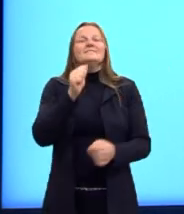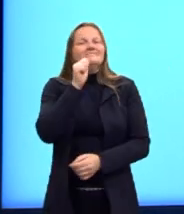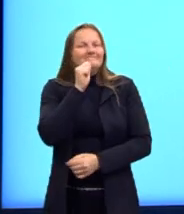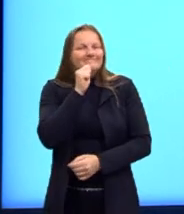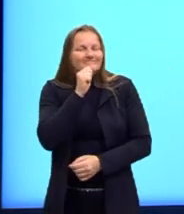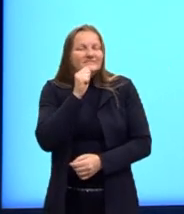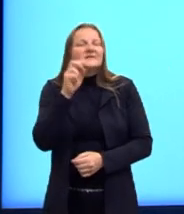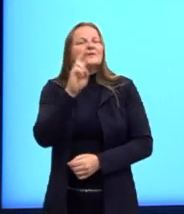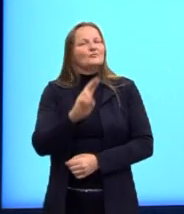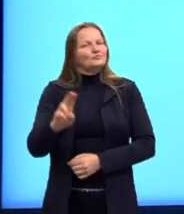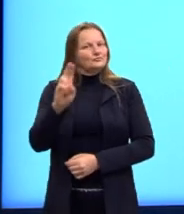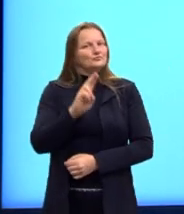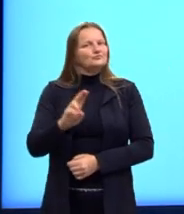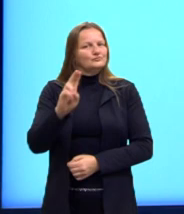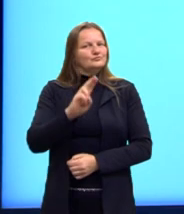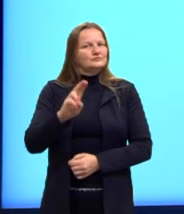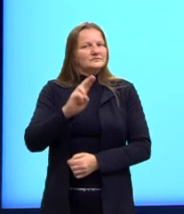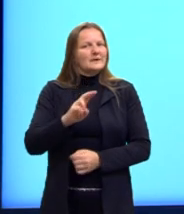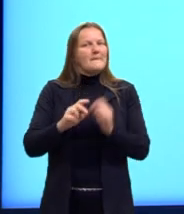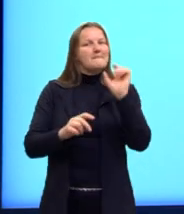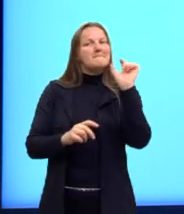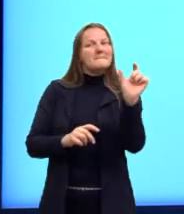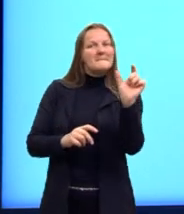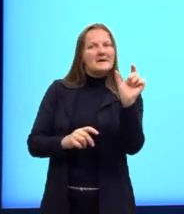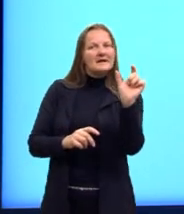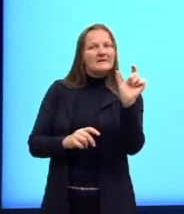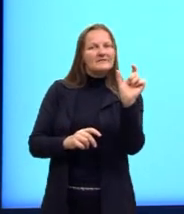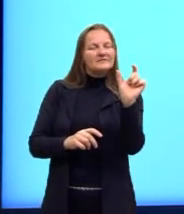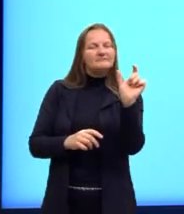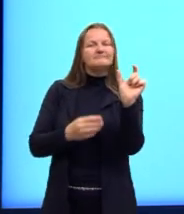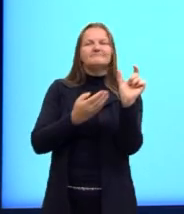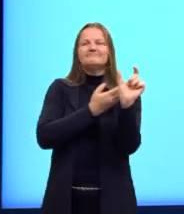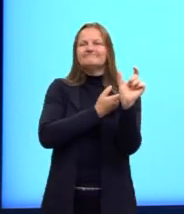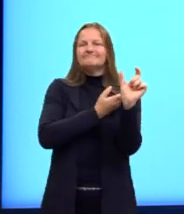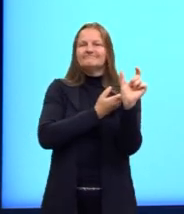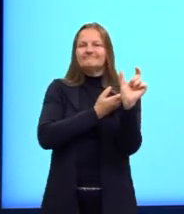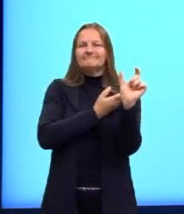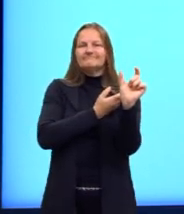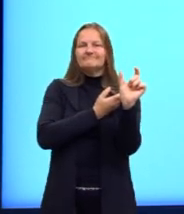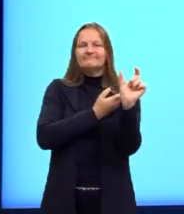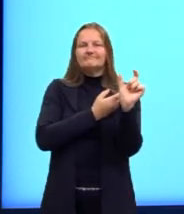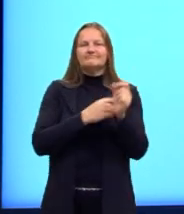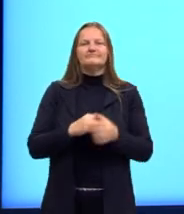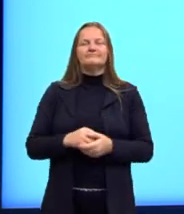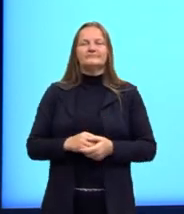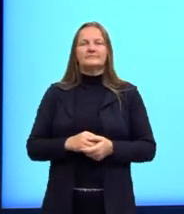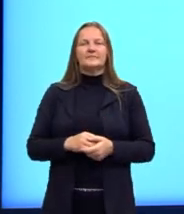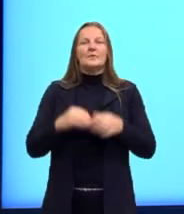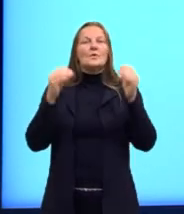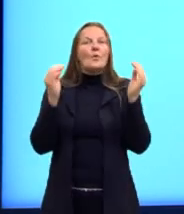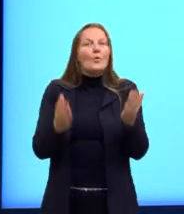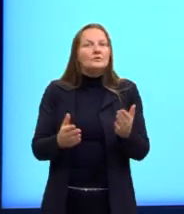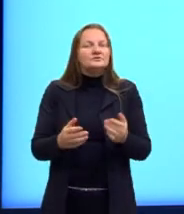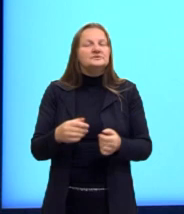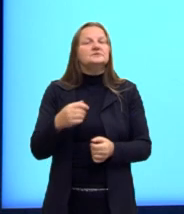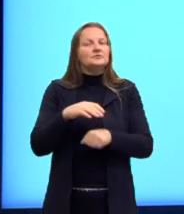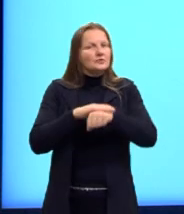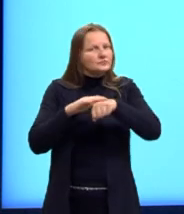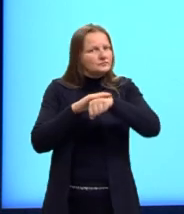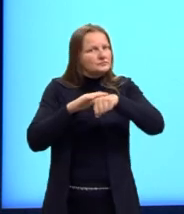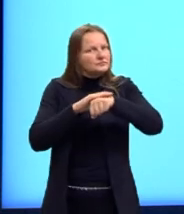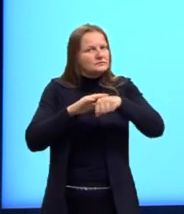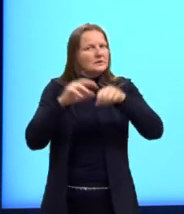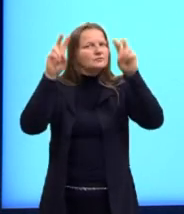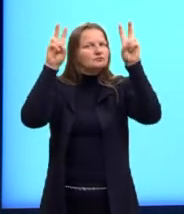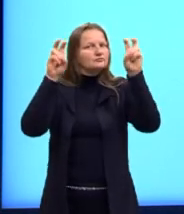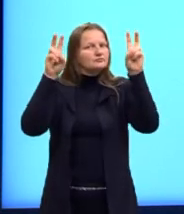ou algumas pessoas ainda usam a expressão humor negro né E hoje a gente vai falar um pouquinho